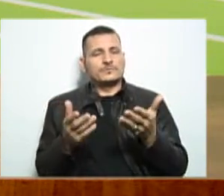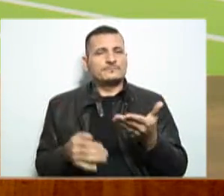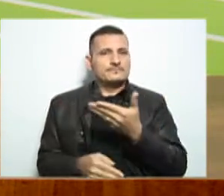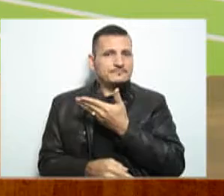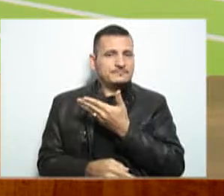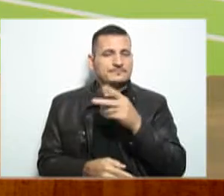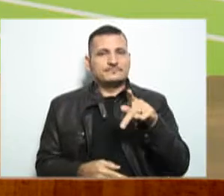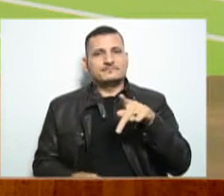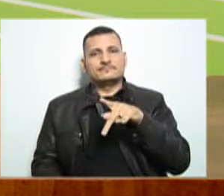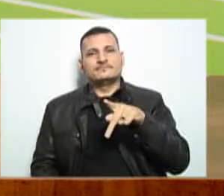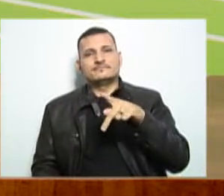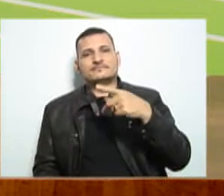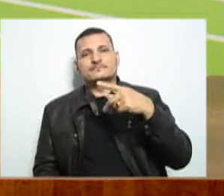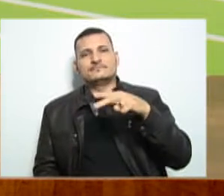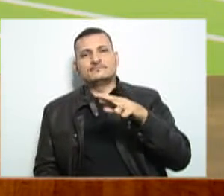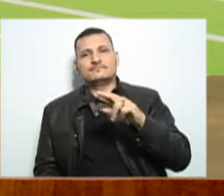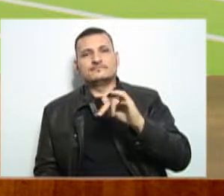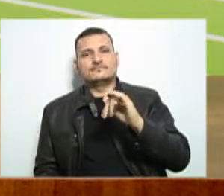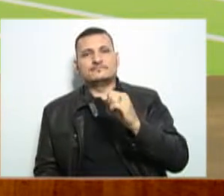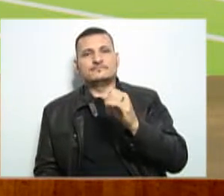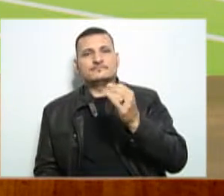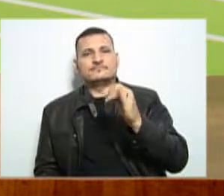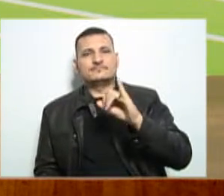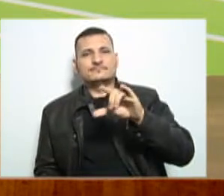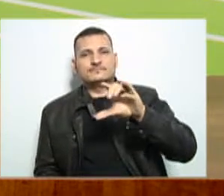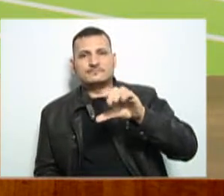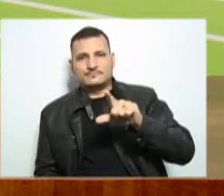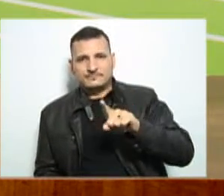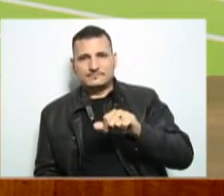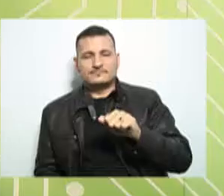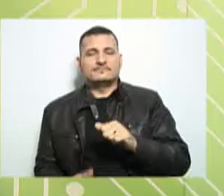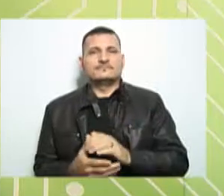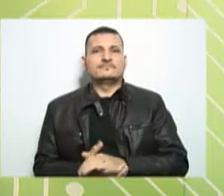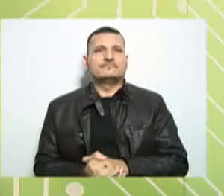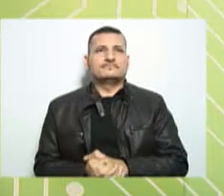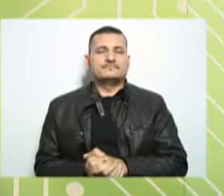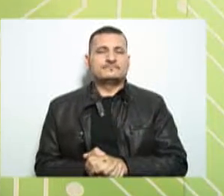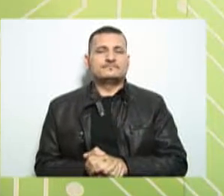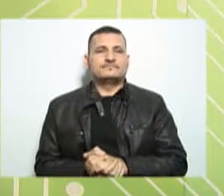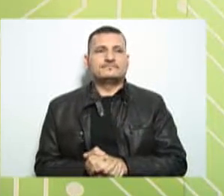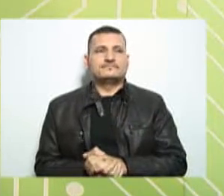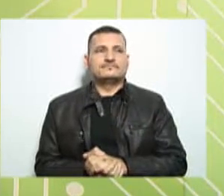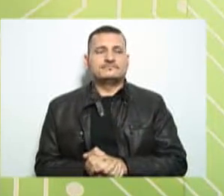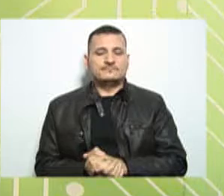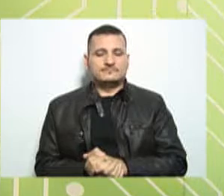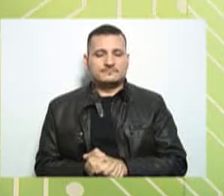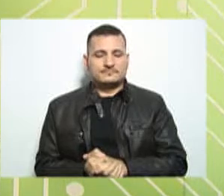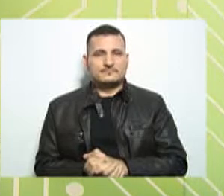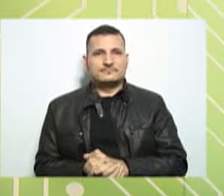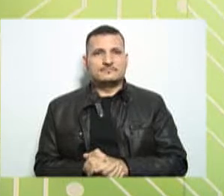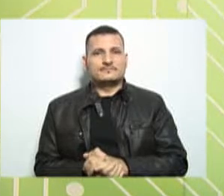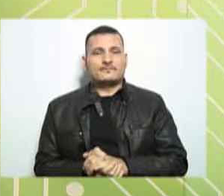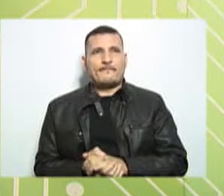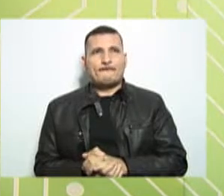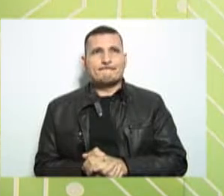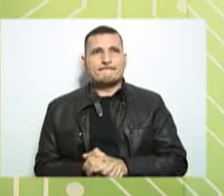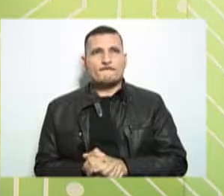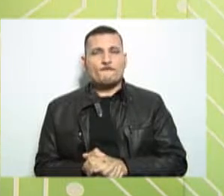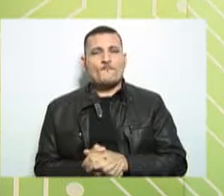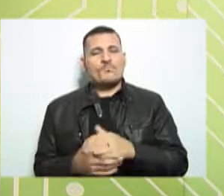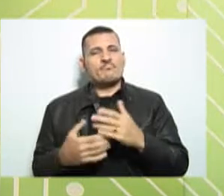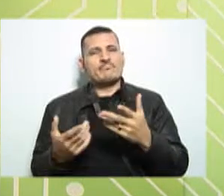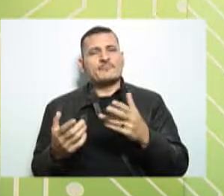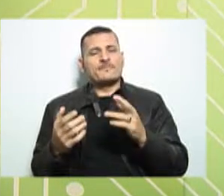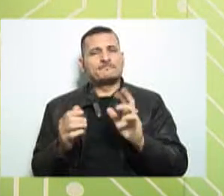professora Priscila, dando continuidade na correção das atividades. Estamos aqui de volta. Espero